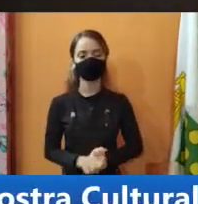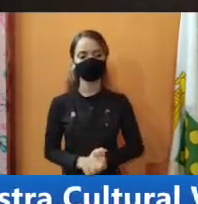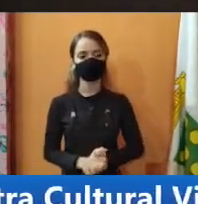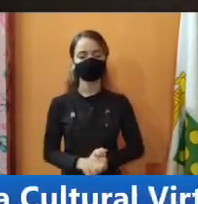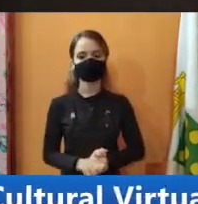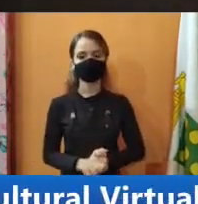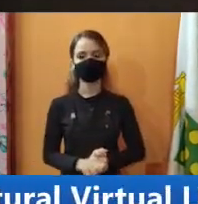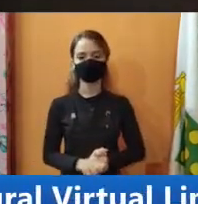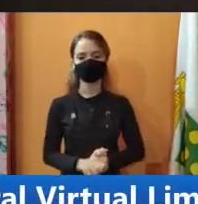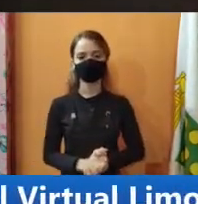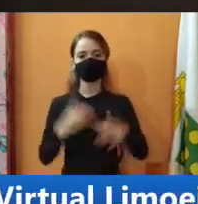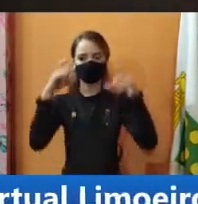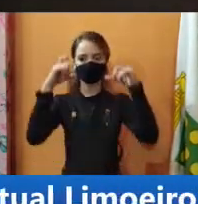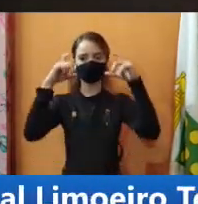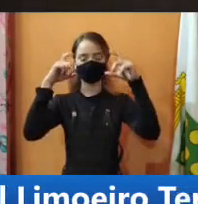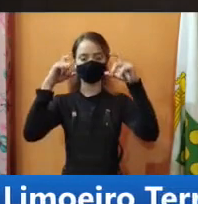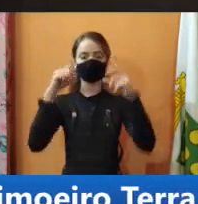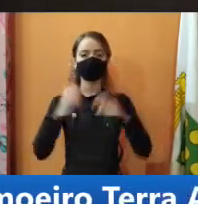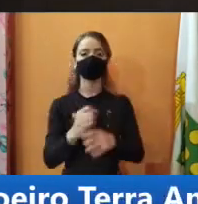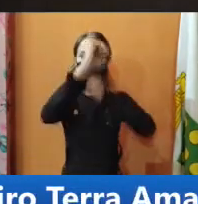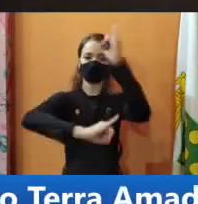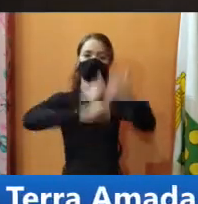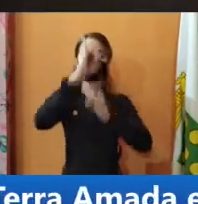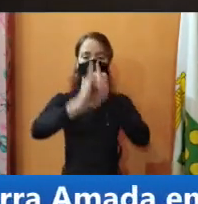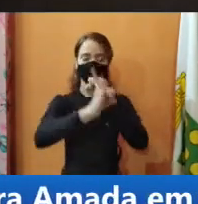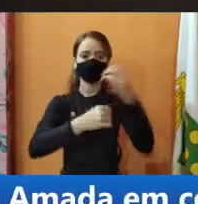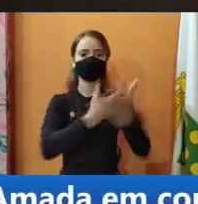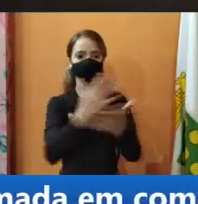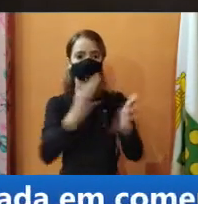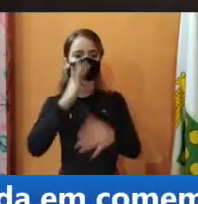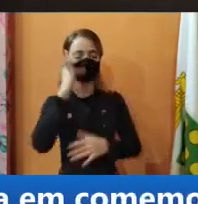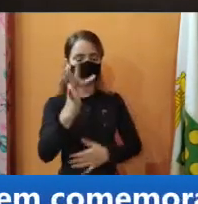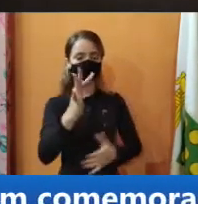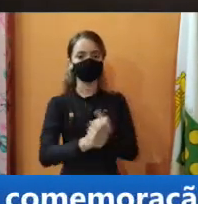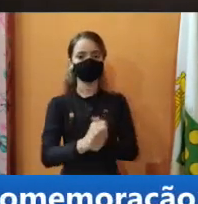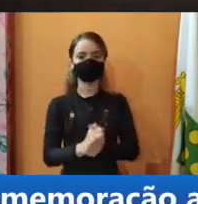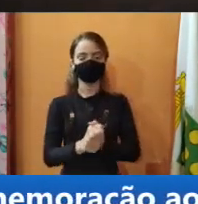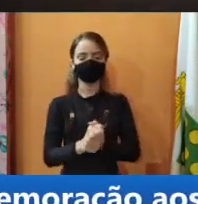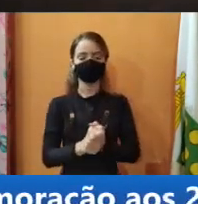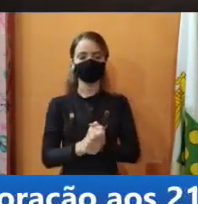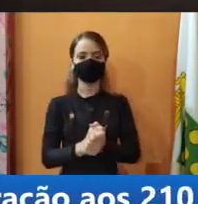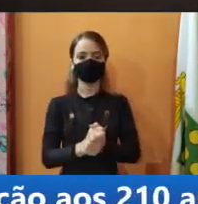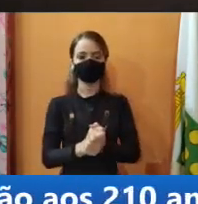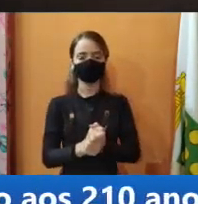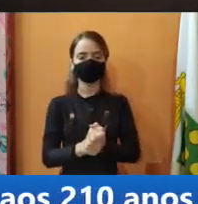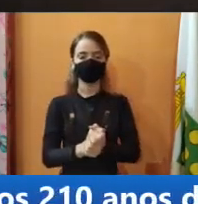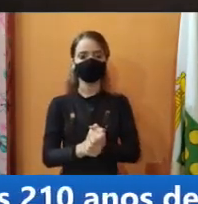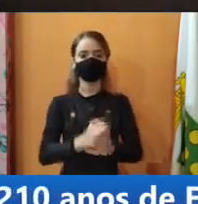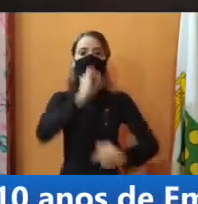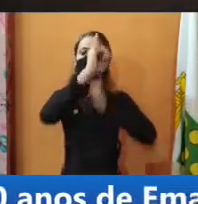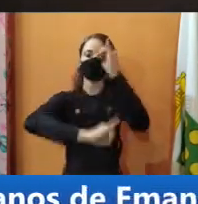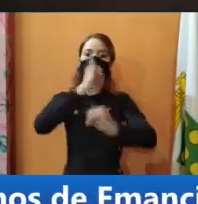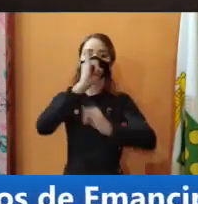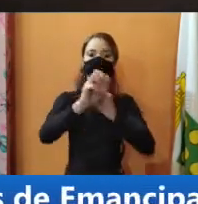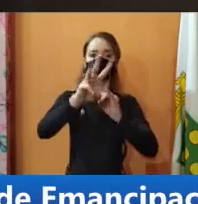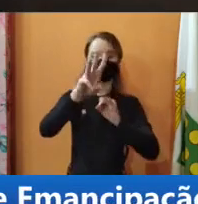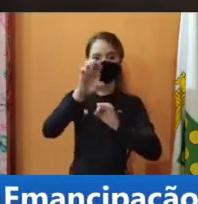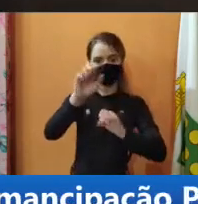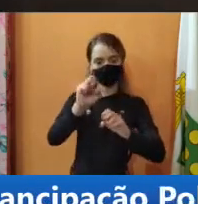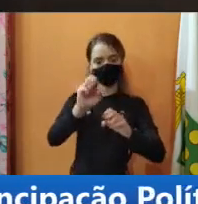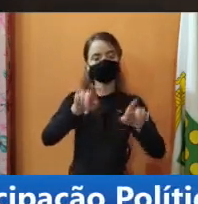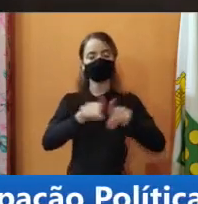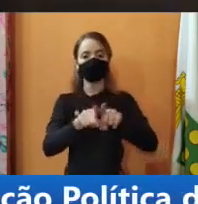Pronto, o registro aí para as redes sociais, o registro para o futuro do nosso Wilker Matos. Web TV Notícia ao vivo aqui do Galpão das